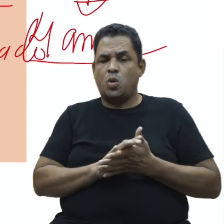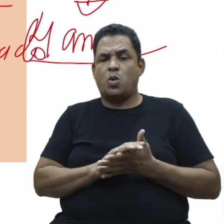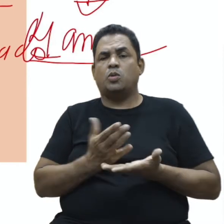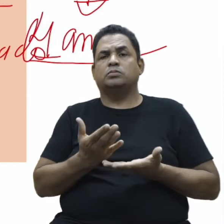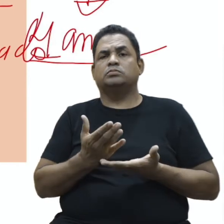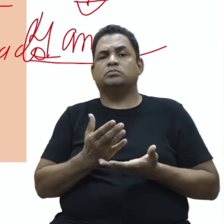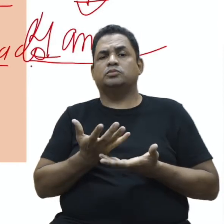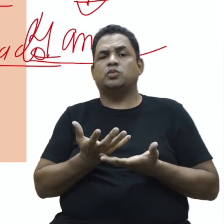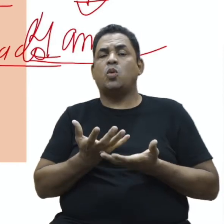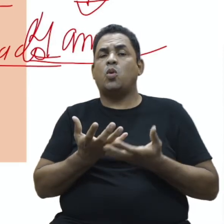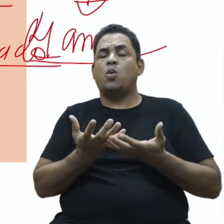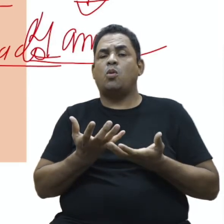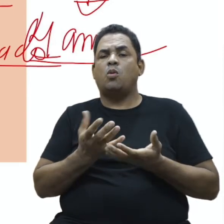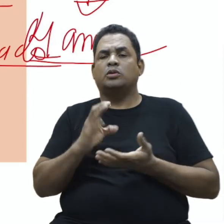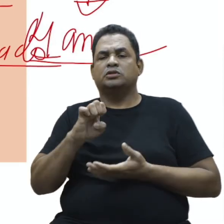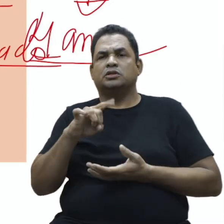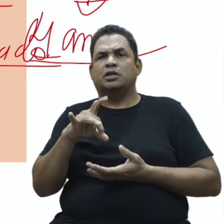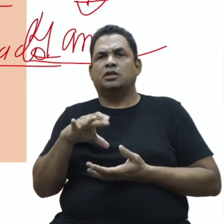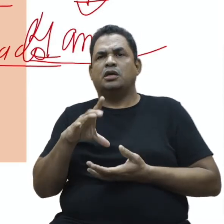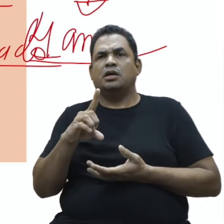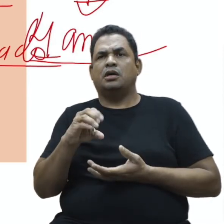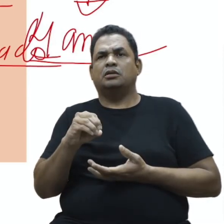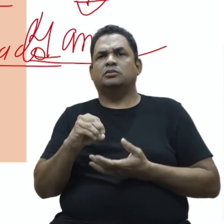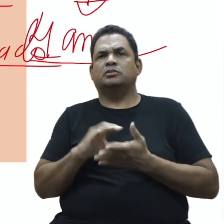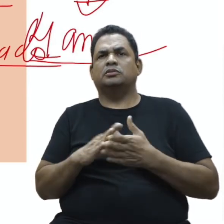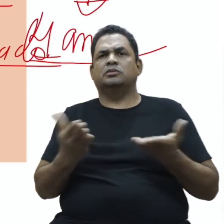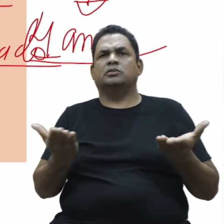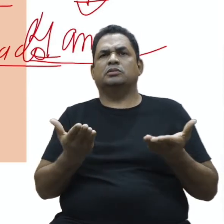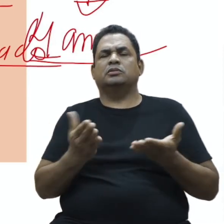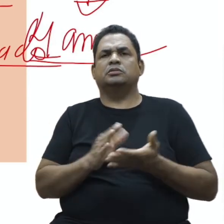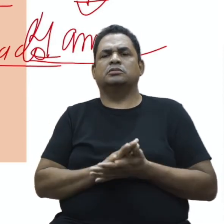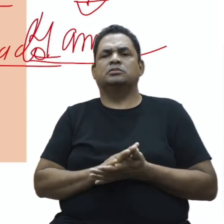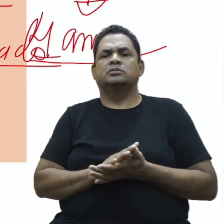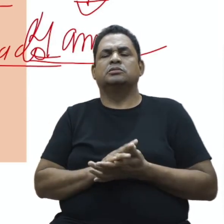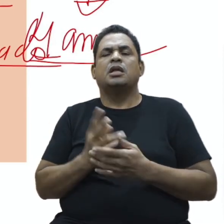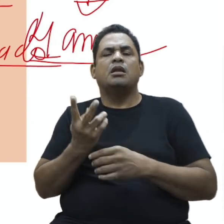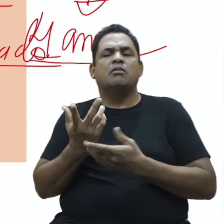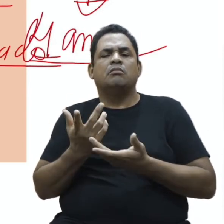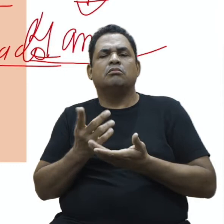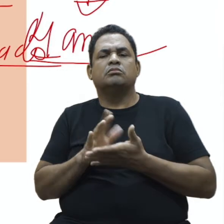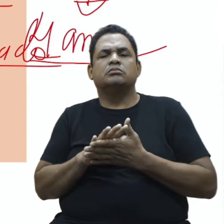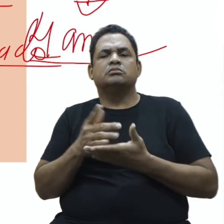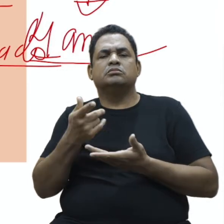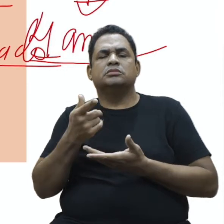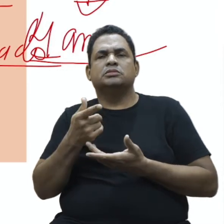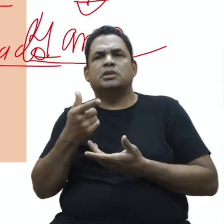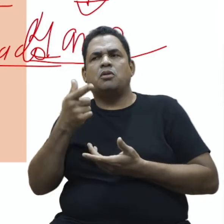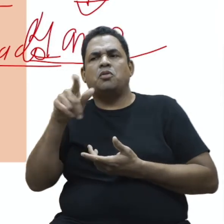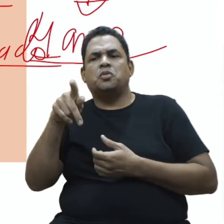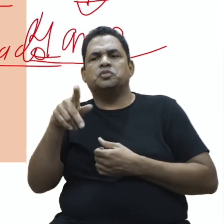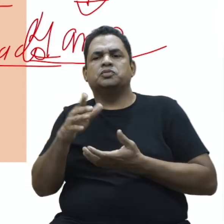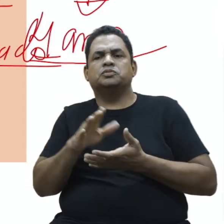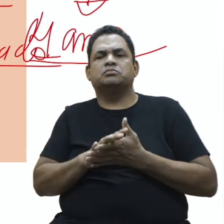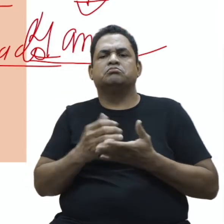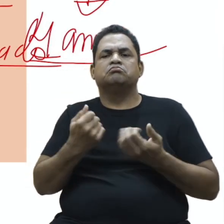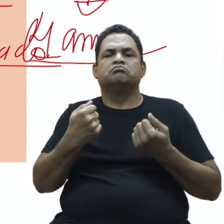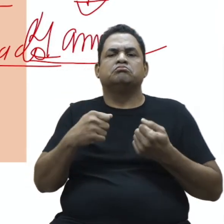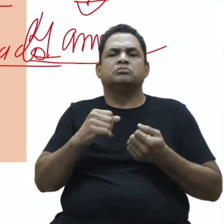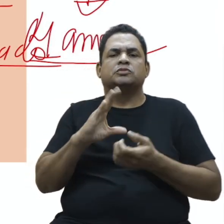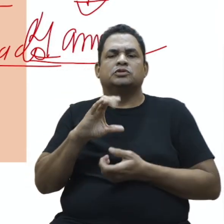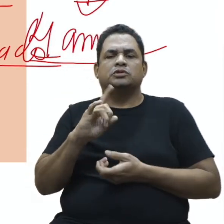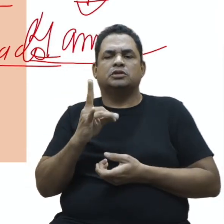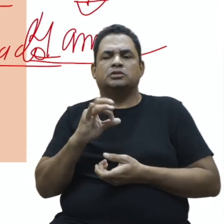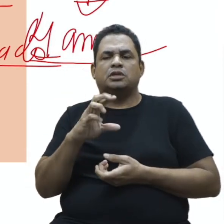determinados cargos, como, por exemplo, da parte internacional, né? Ele pode escolher o chanceler?